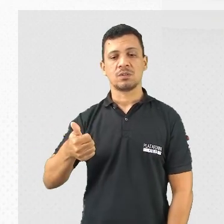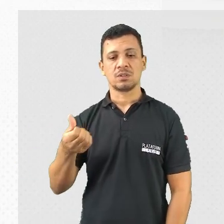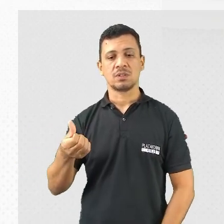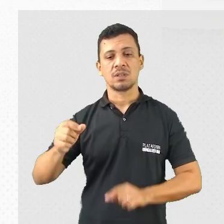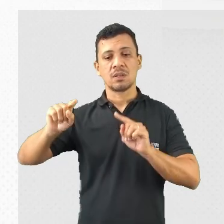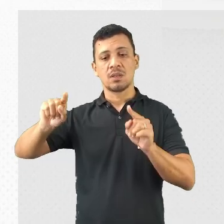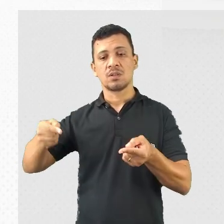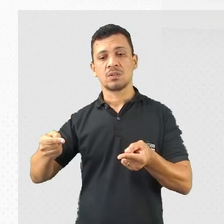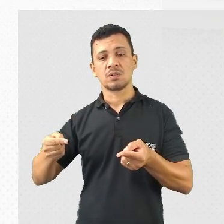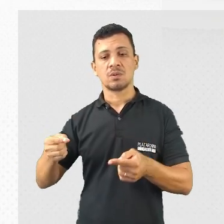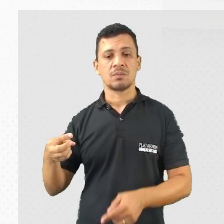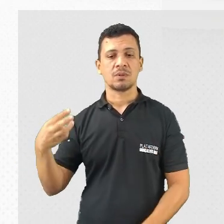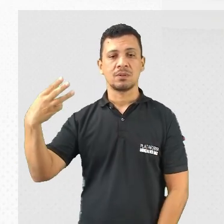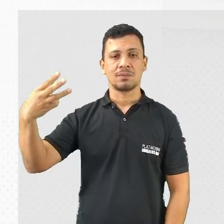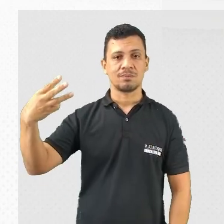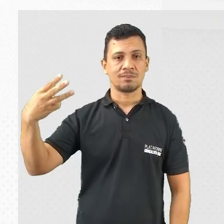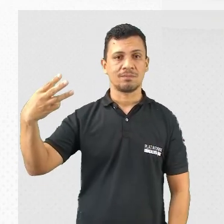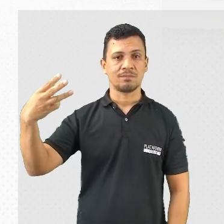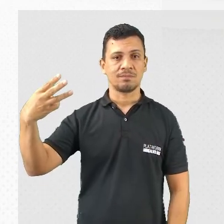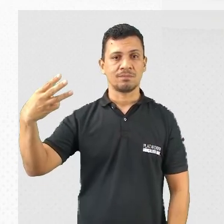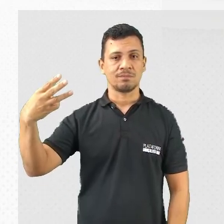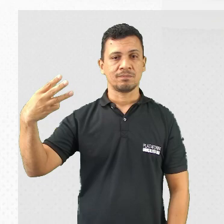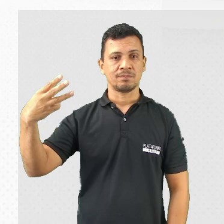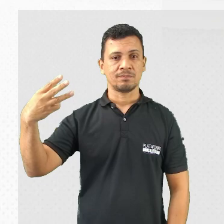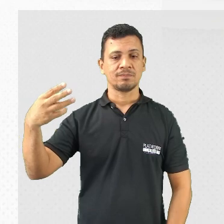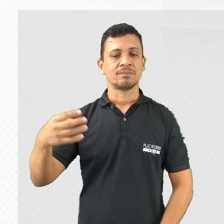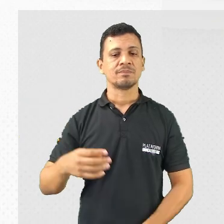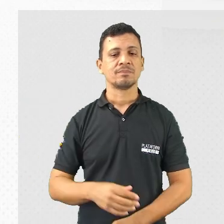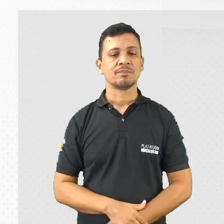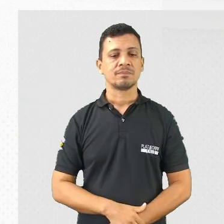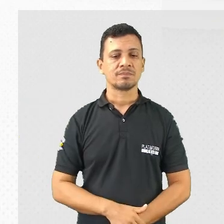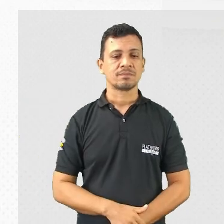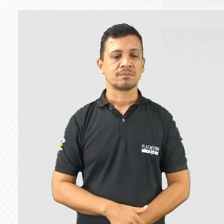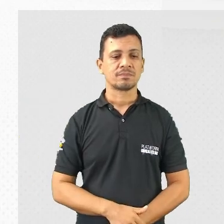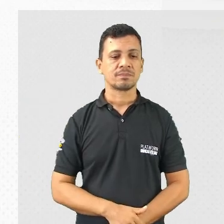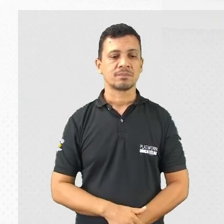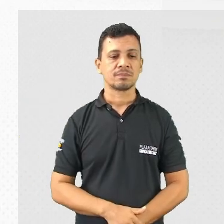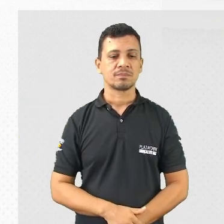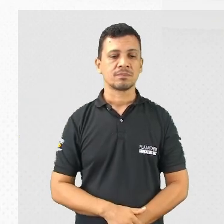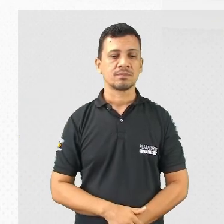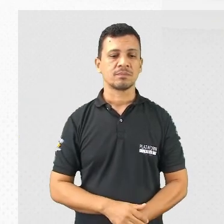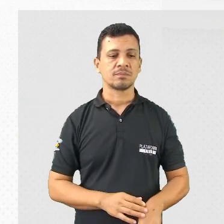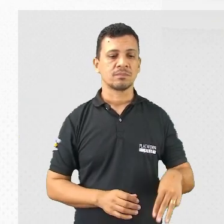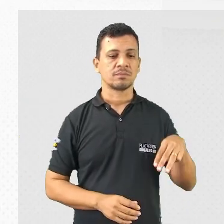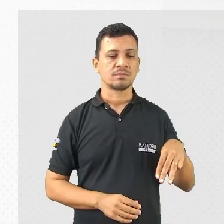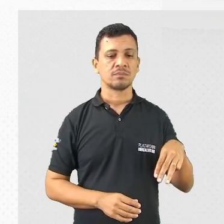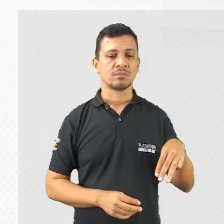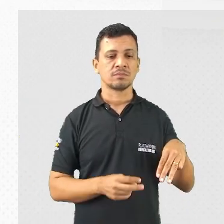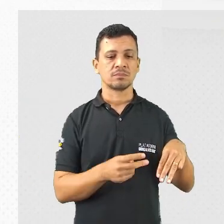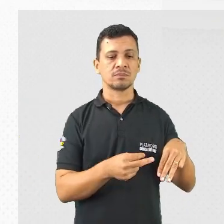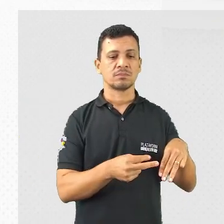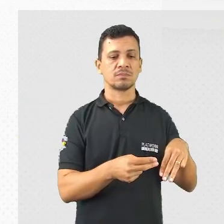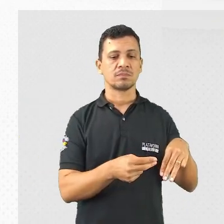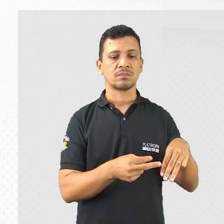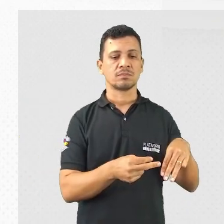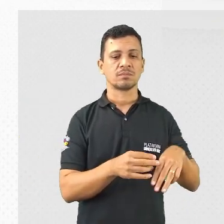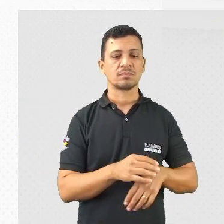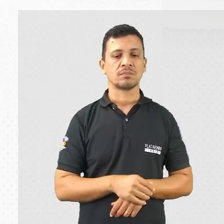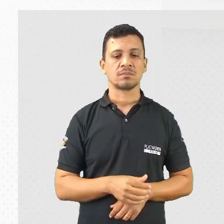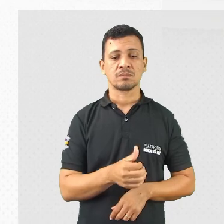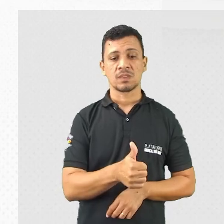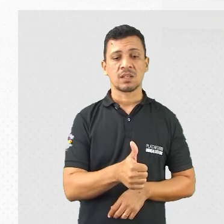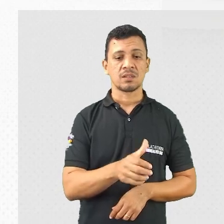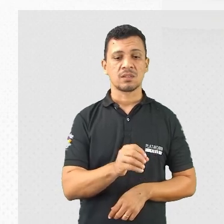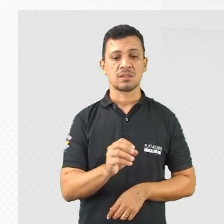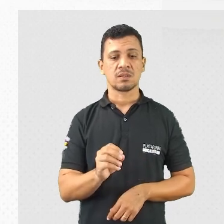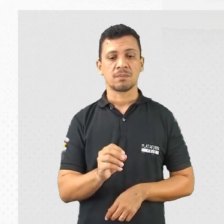0,16 elevado a 3, tá? Então, vamos lá. Montante é igual a